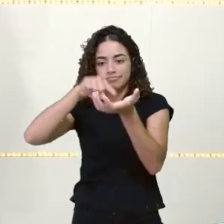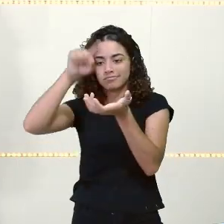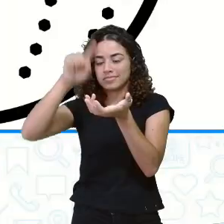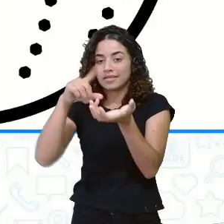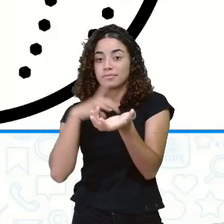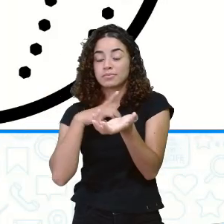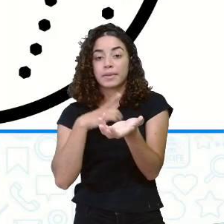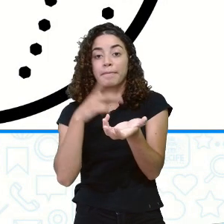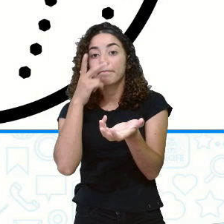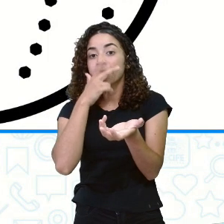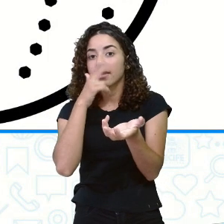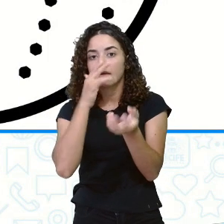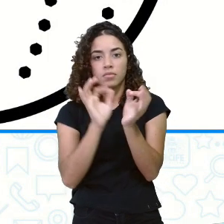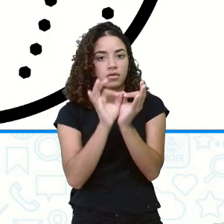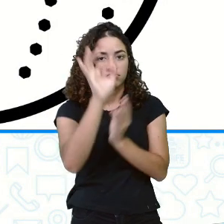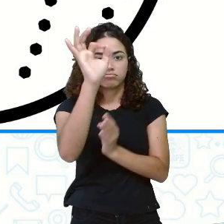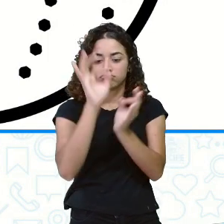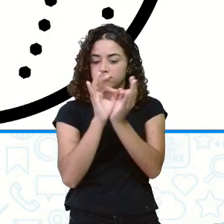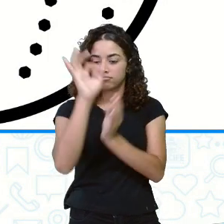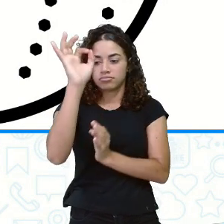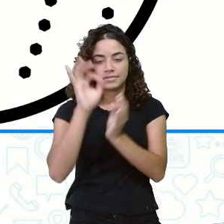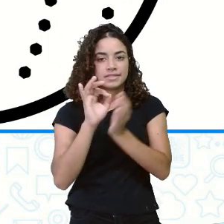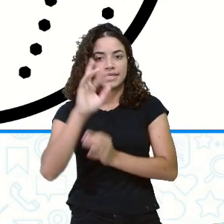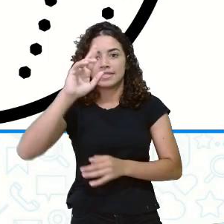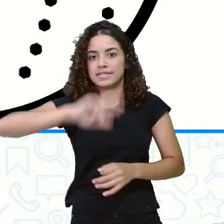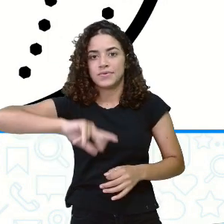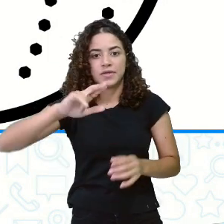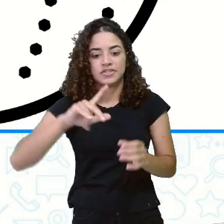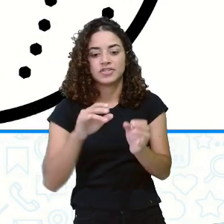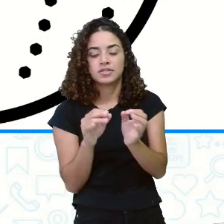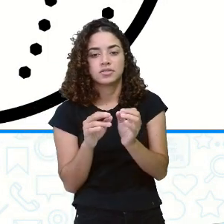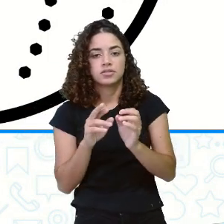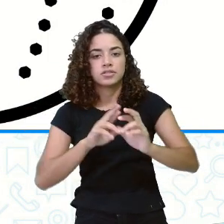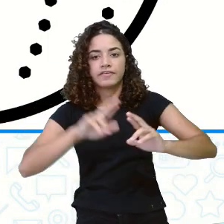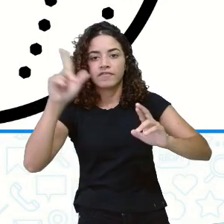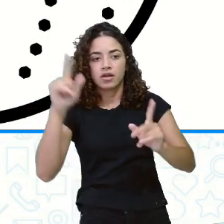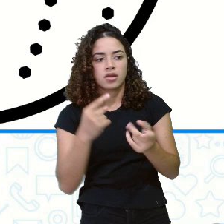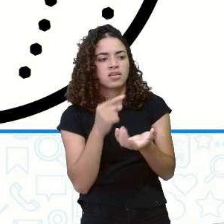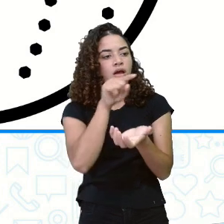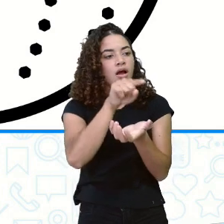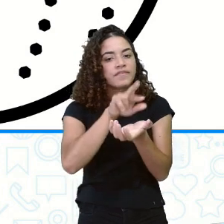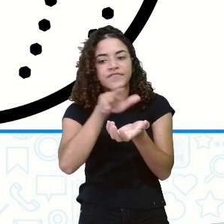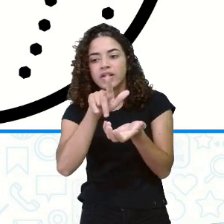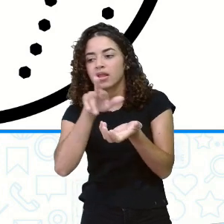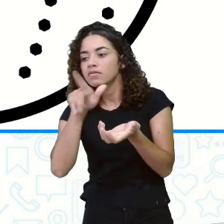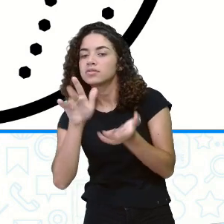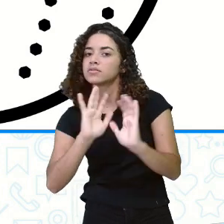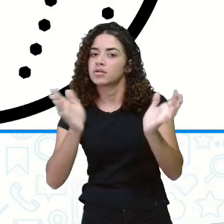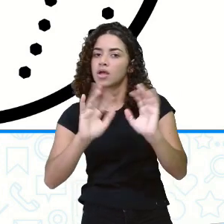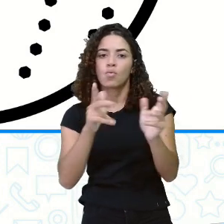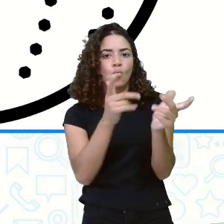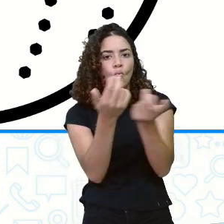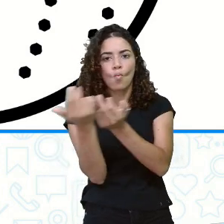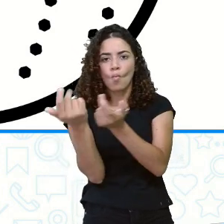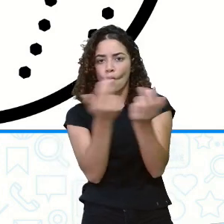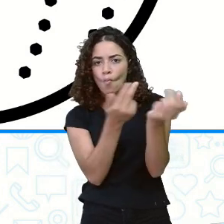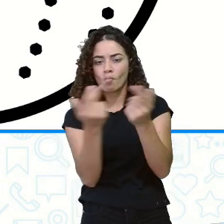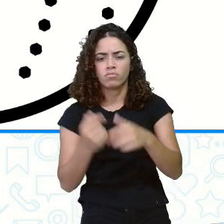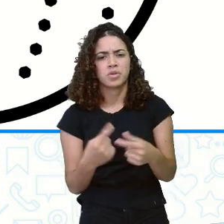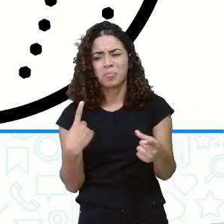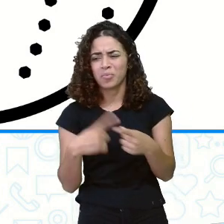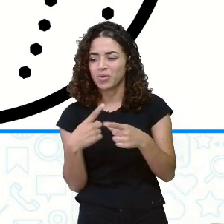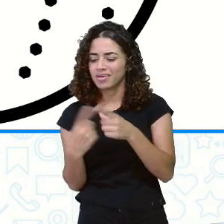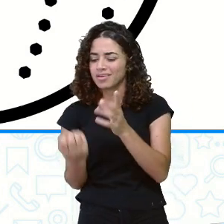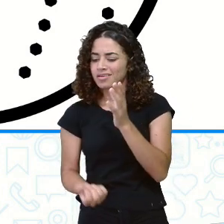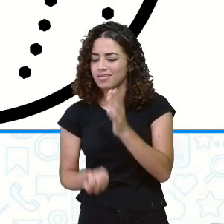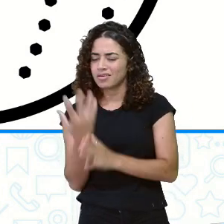mesmo tamanho. Não há diferença técnica entre um e o outro. E por que que fizeram isso, professora